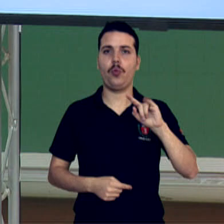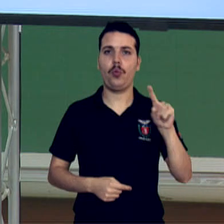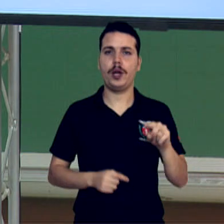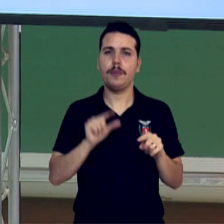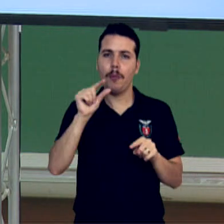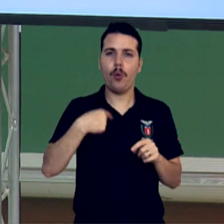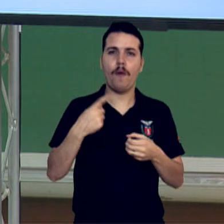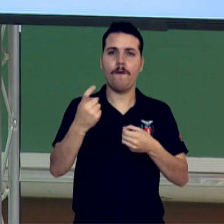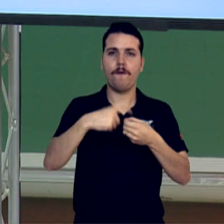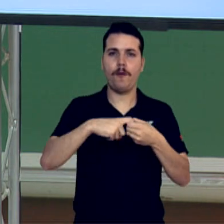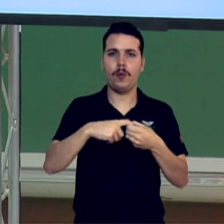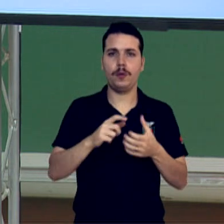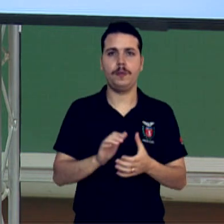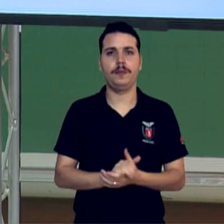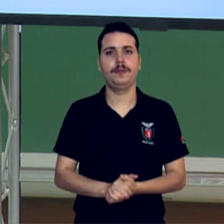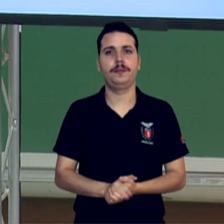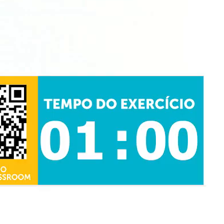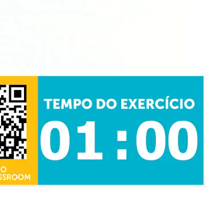volto.